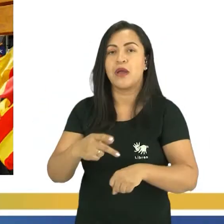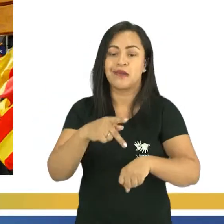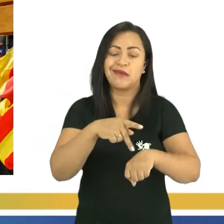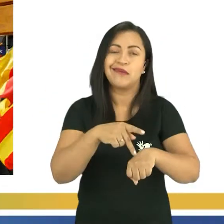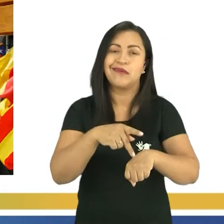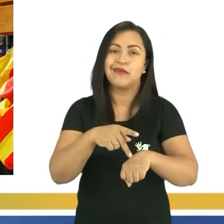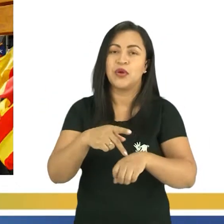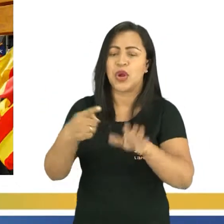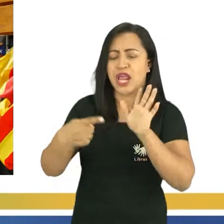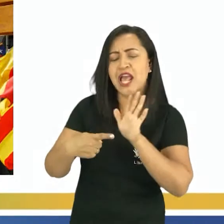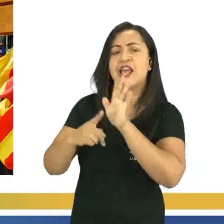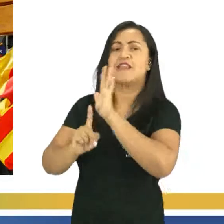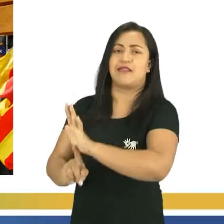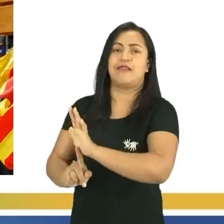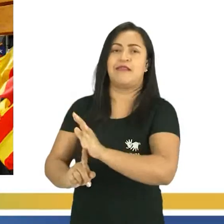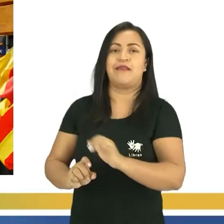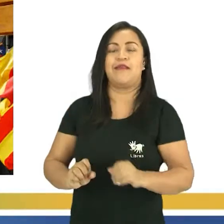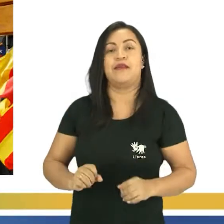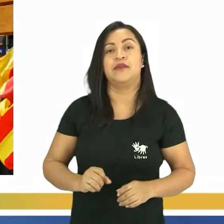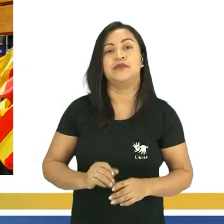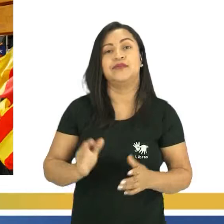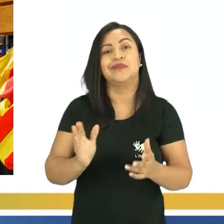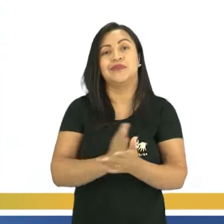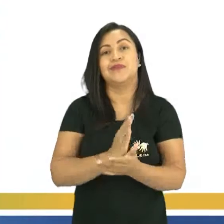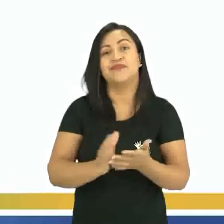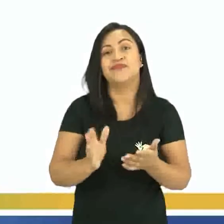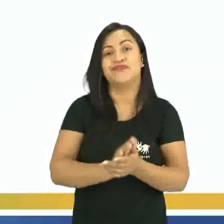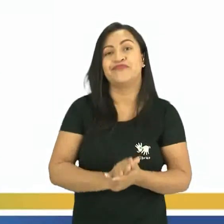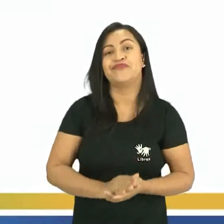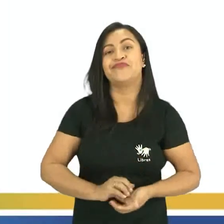hoje reconhecido pela ONU e poucos países da Europa.